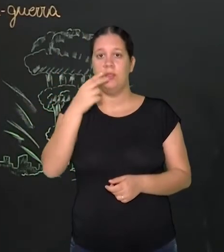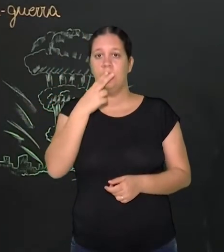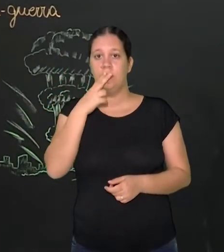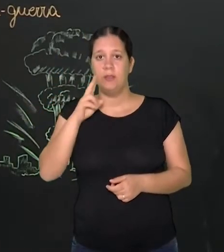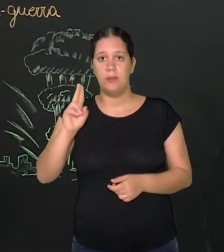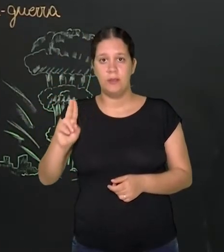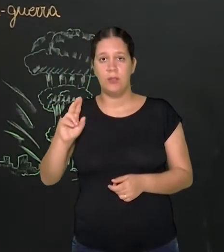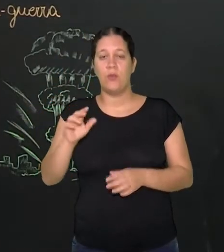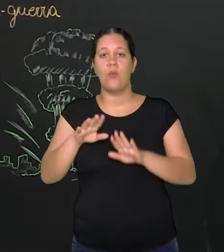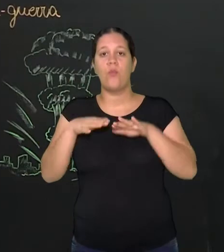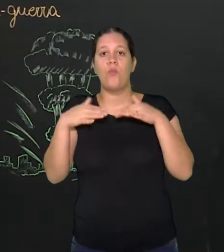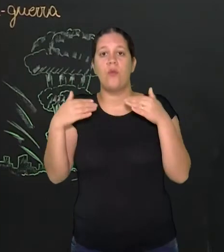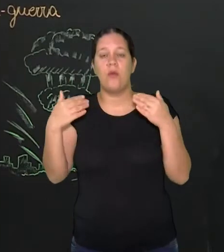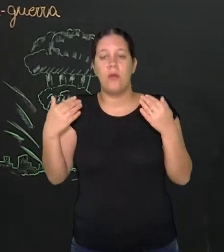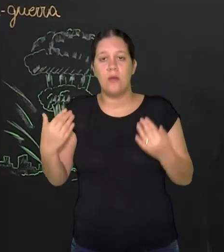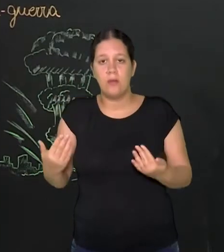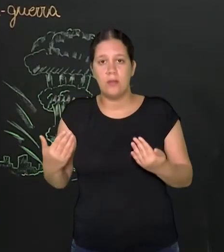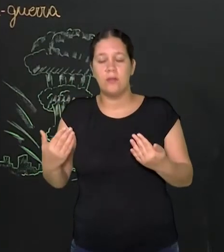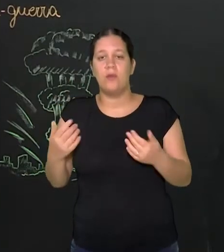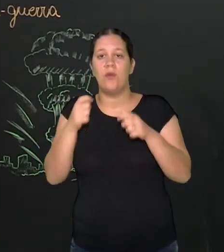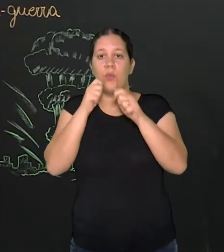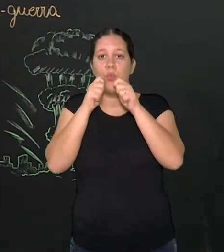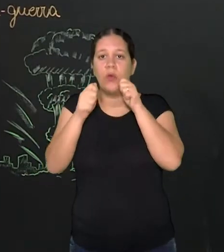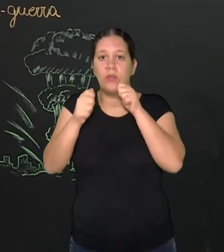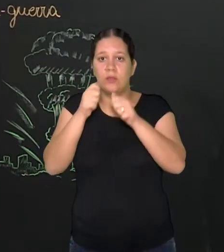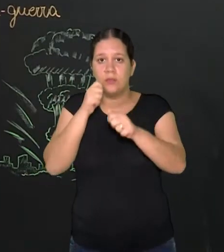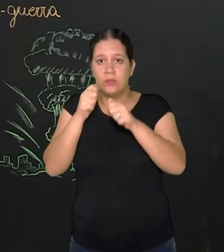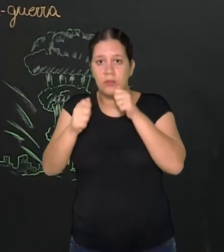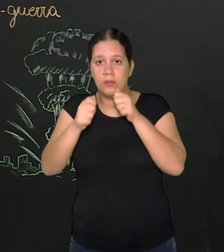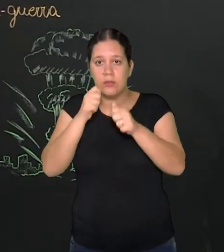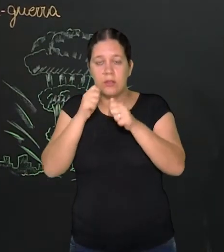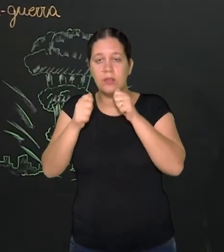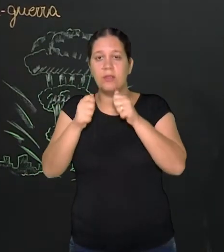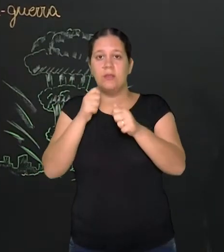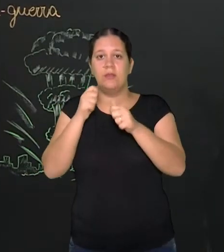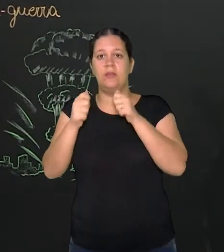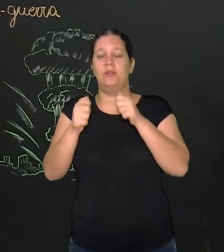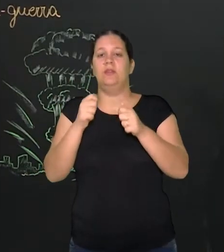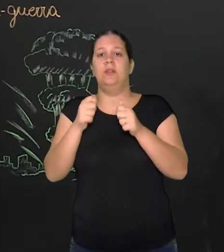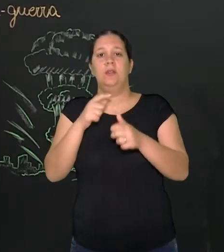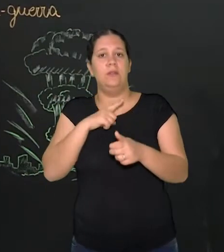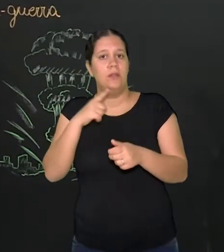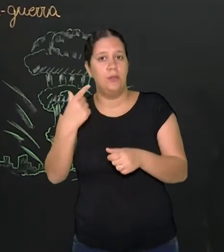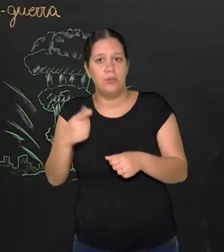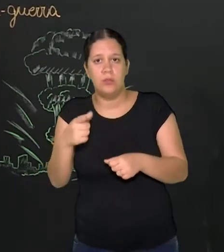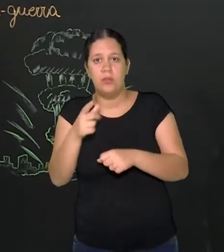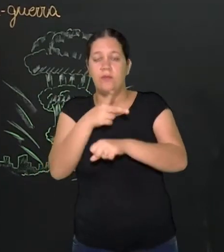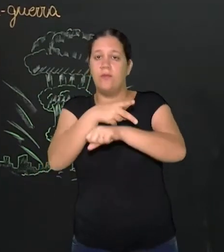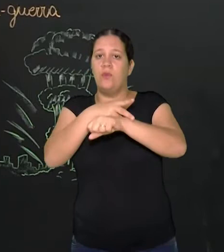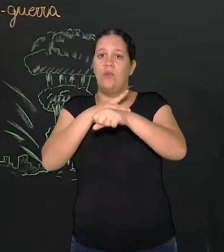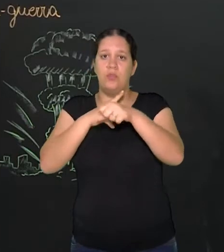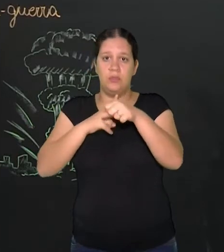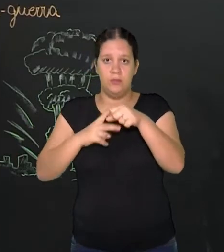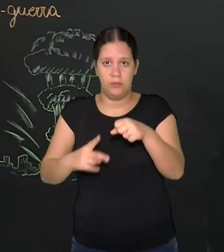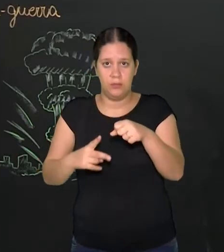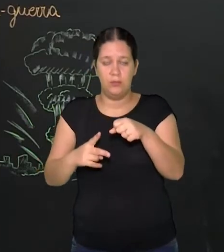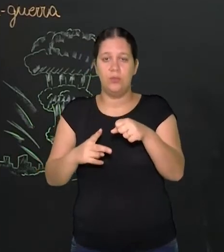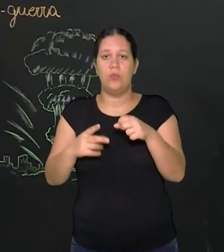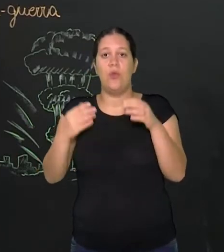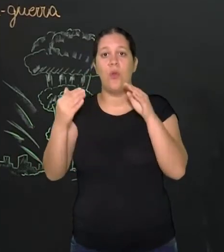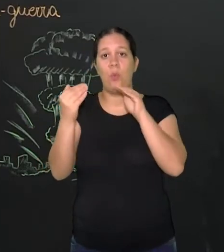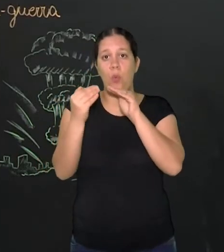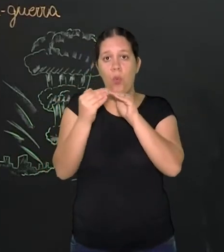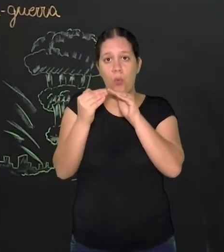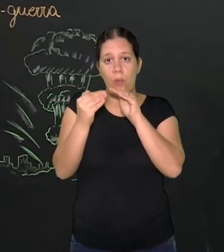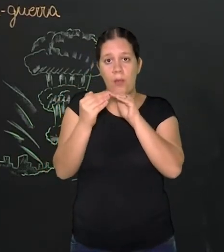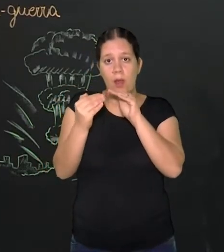Hitler. Por quê? Qual era o argumento que se justificava? Isso foi feito sem aplicação de violência, tá? Os austríacos, eles